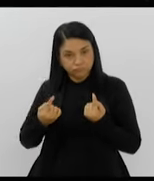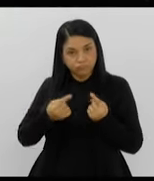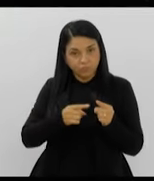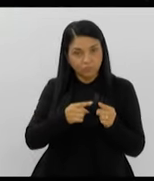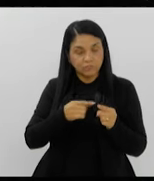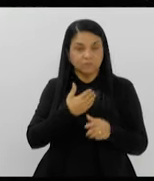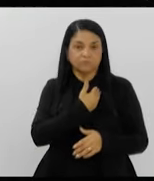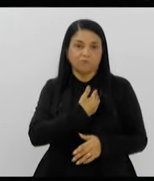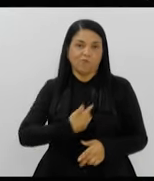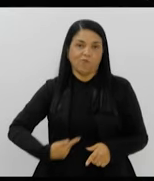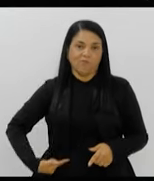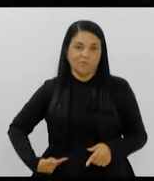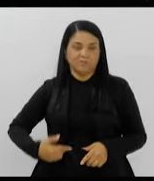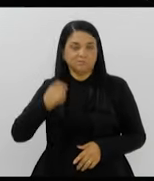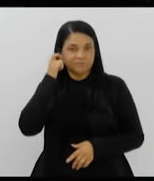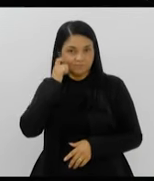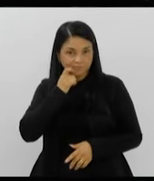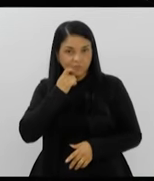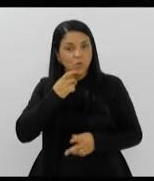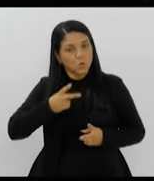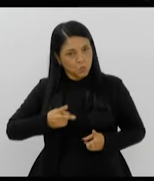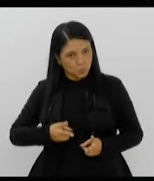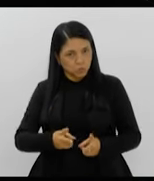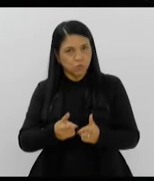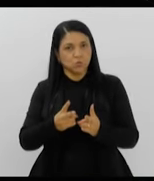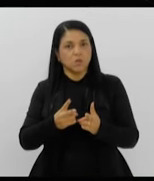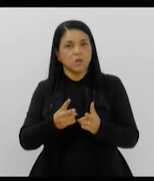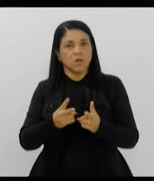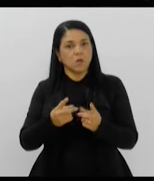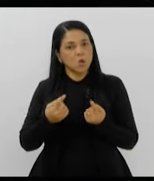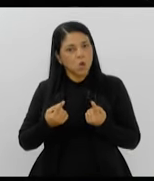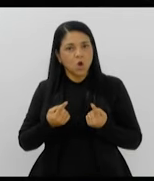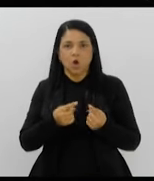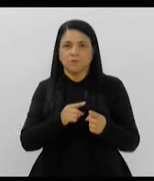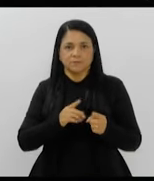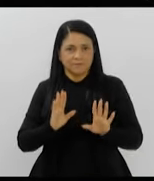Cláudio Castro e continuarei a sê-lo.